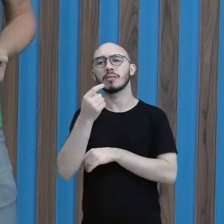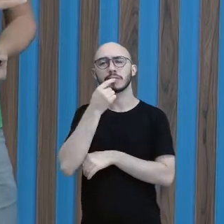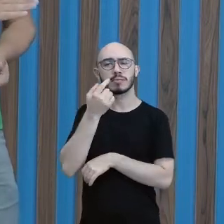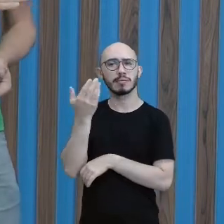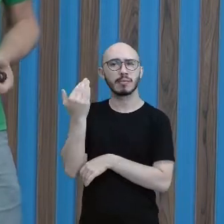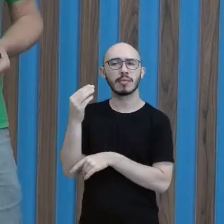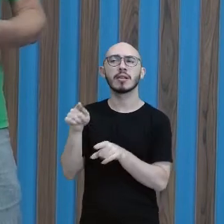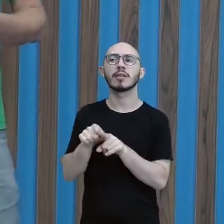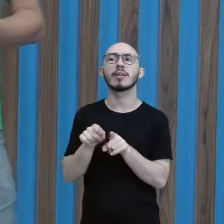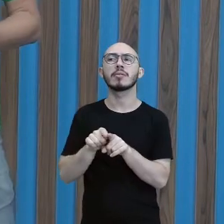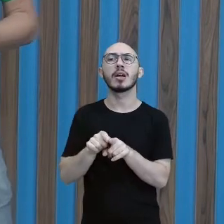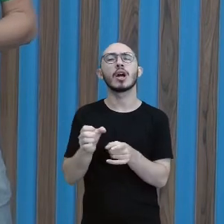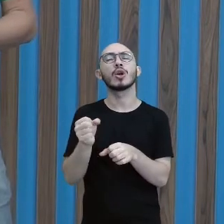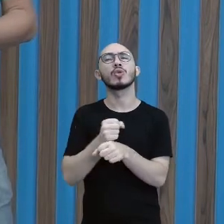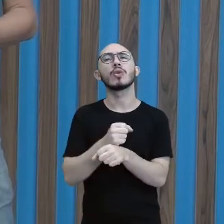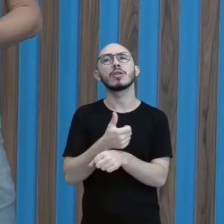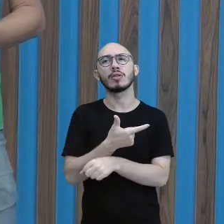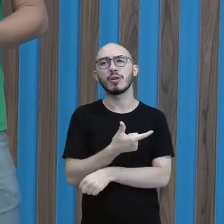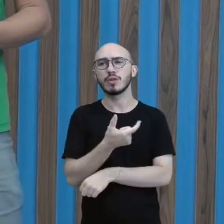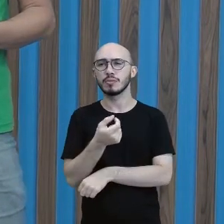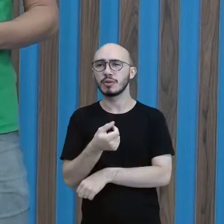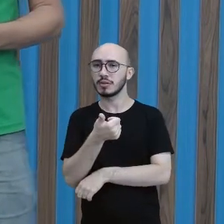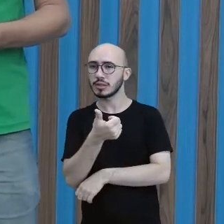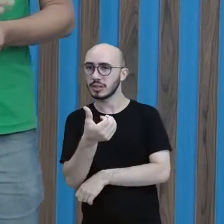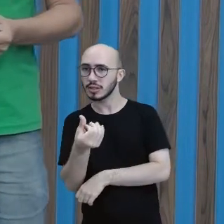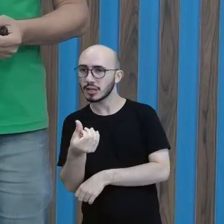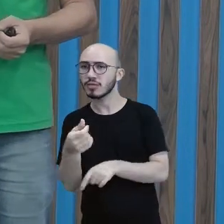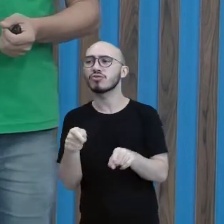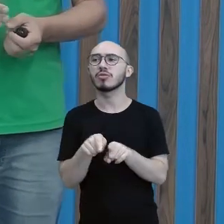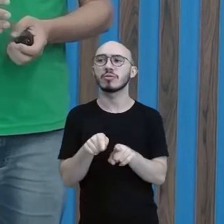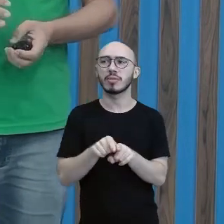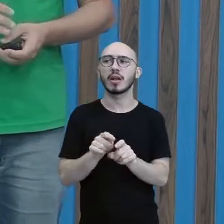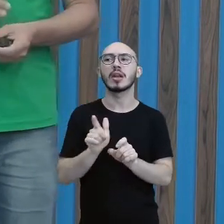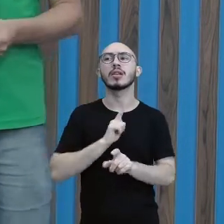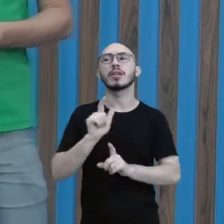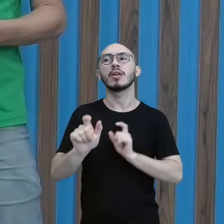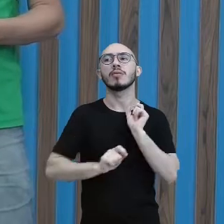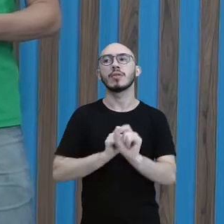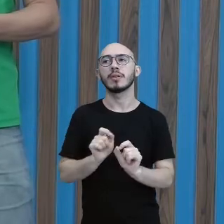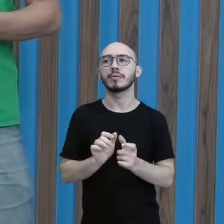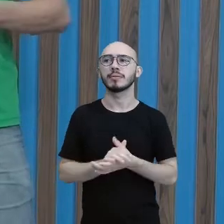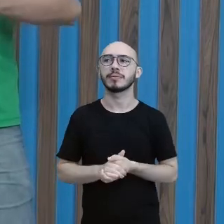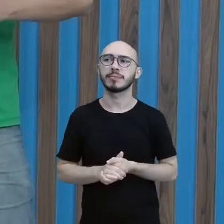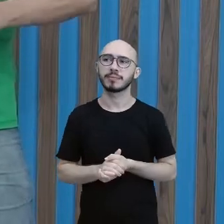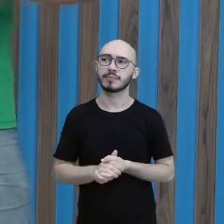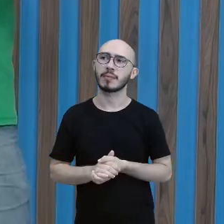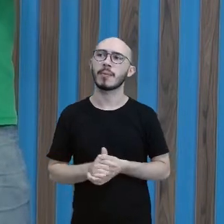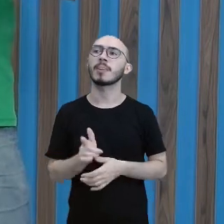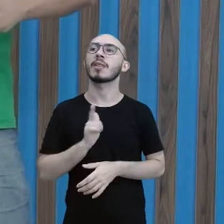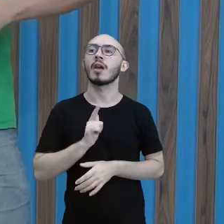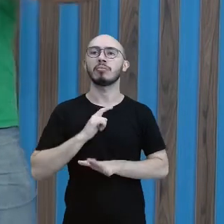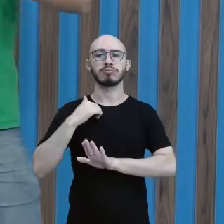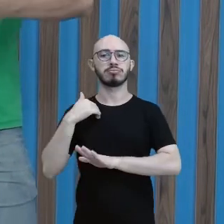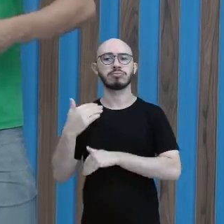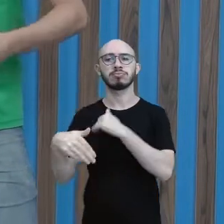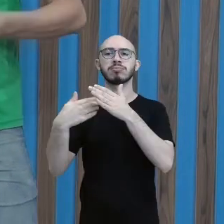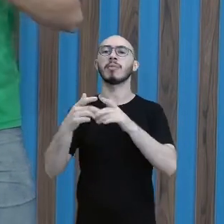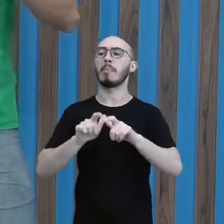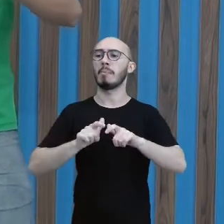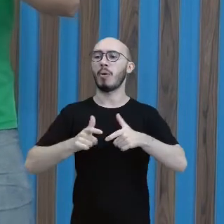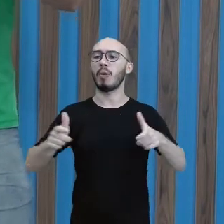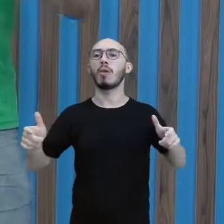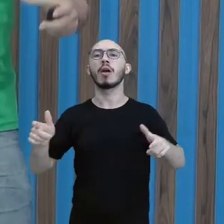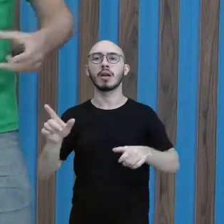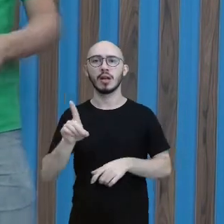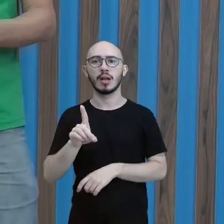gente pode dizer desde 2016, né, desde 2016 que nós temos, né, uma escalada liberal, né,